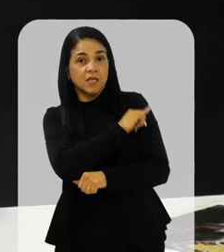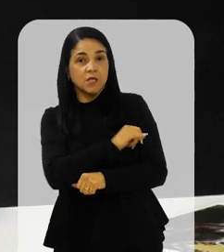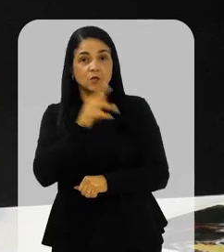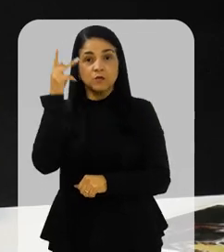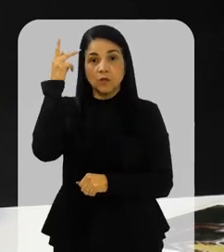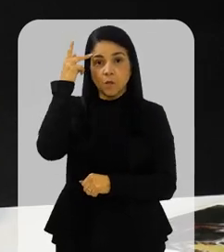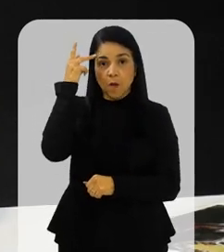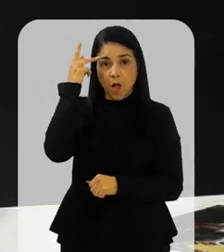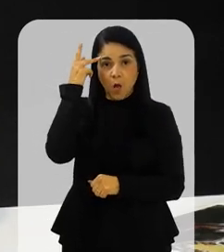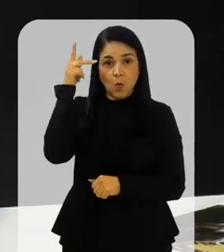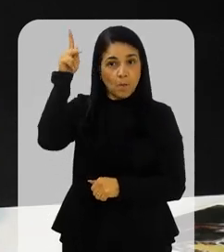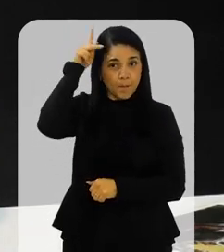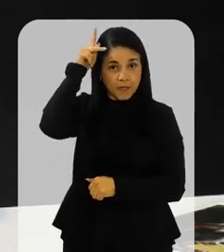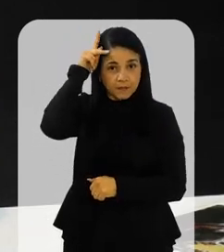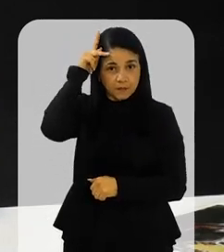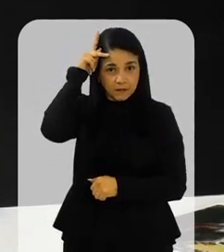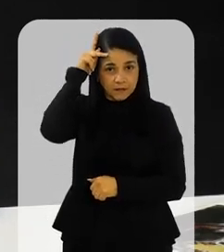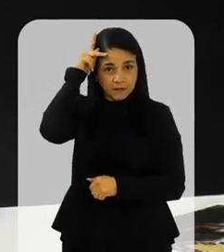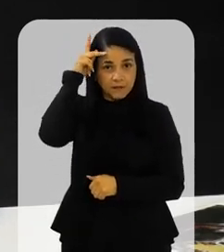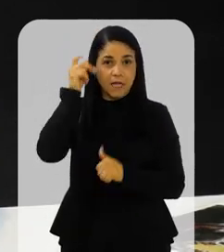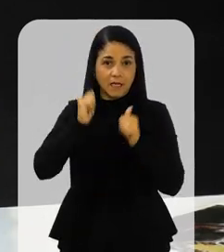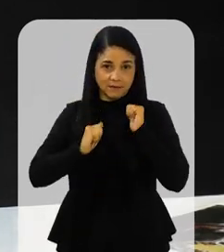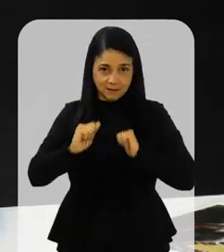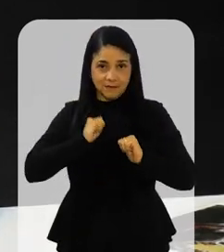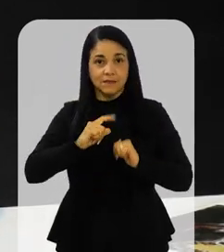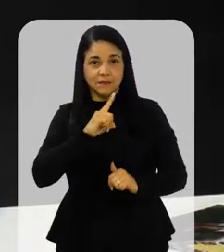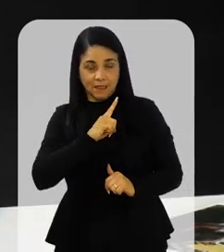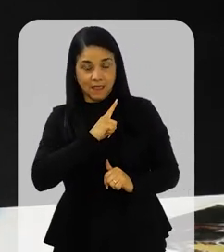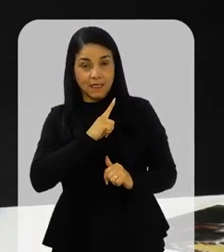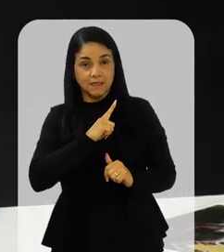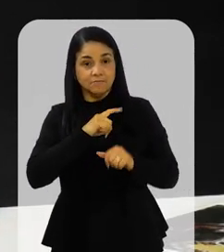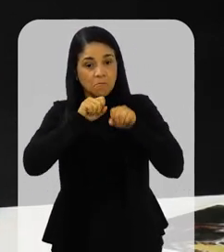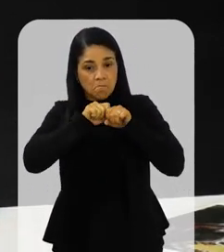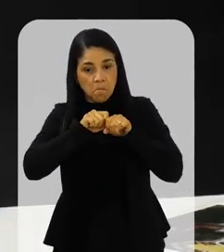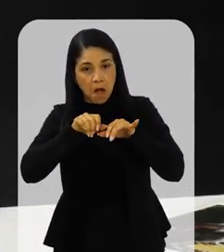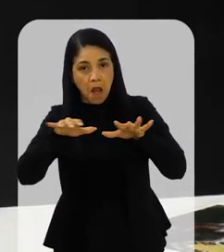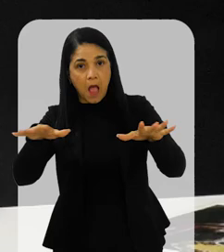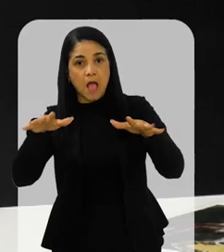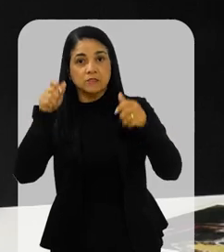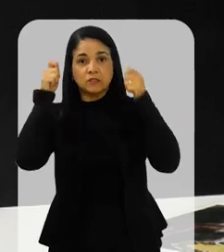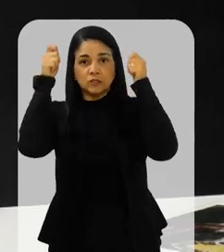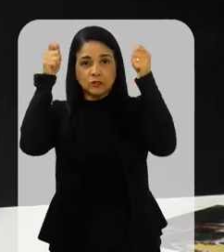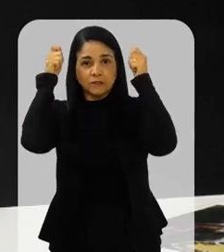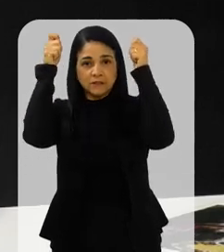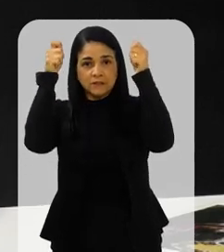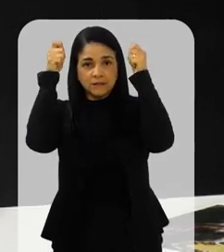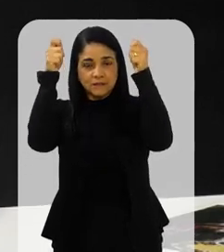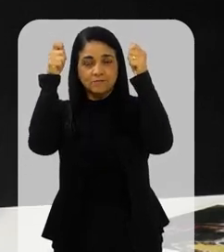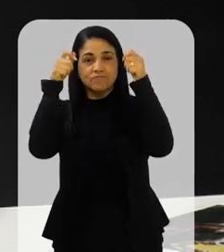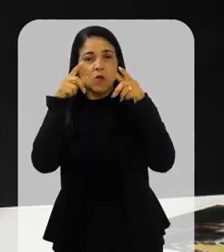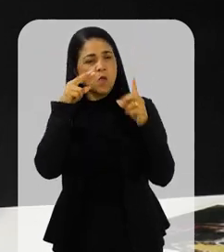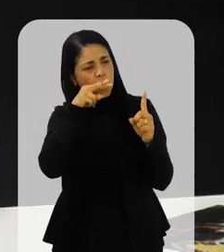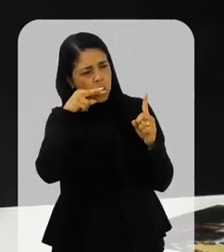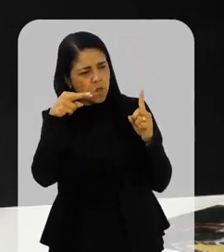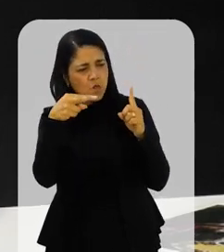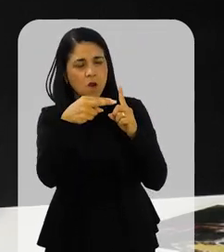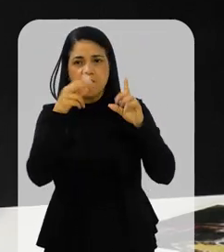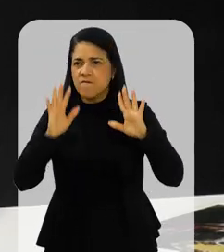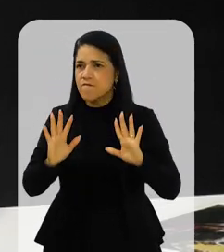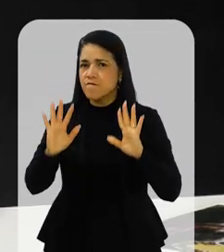mas eu vejo que cada vez mais as torcidas estão migrando pelo país todo, né? É esse o olhar que você tem dessa grande